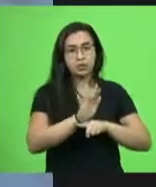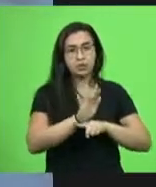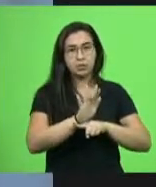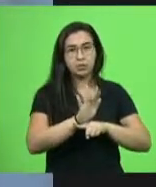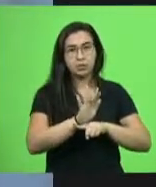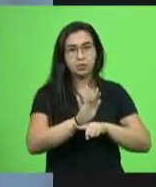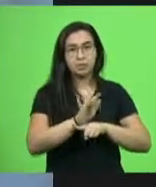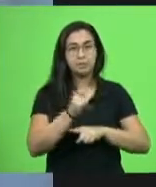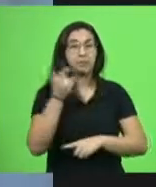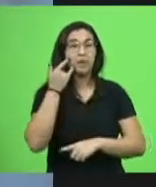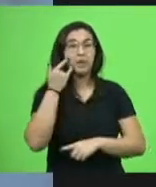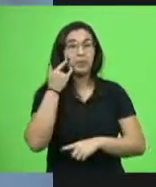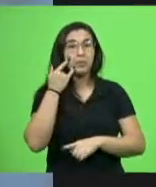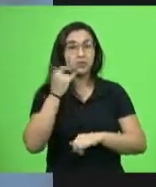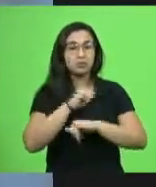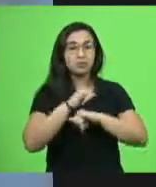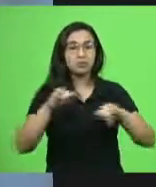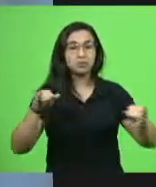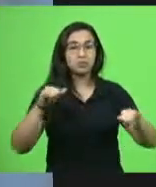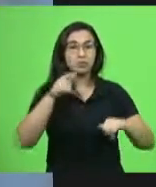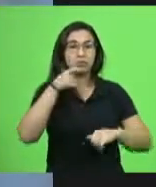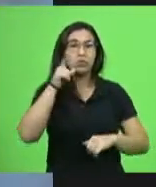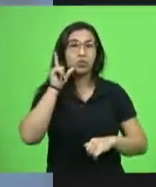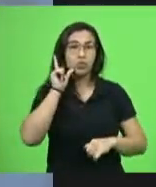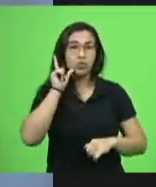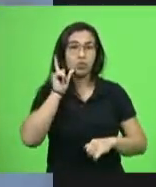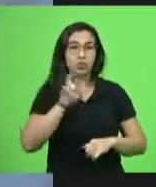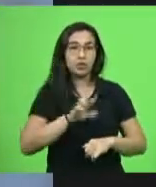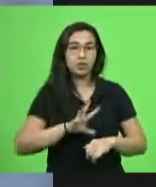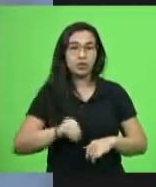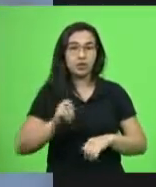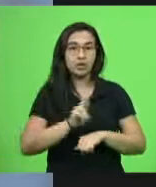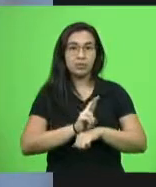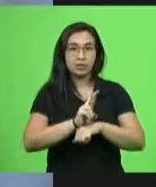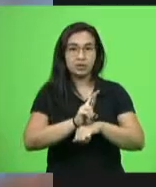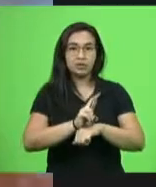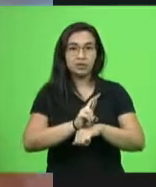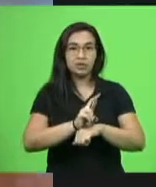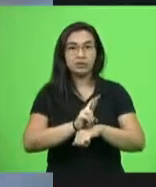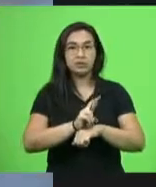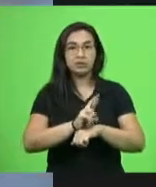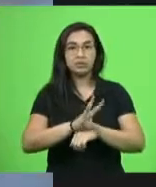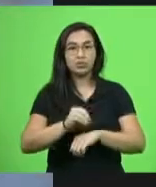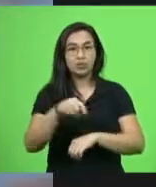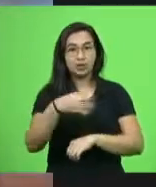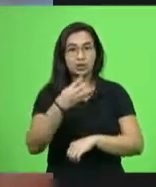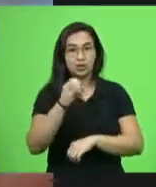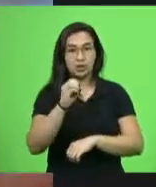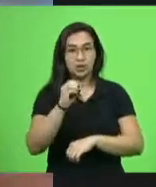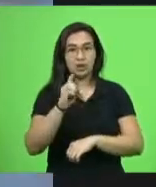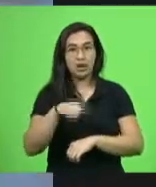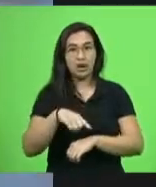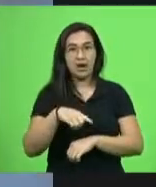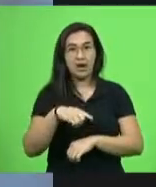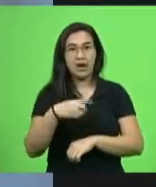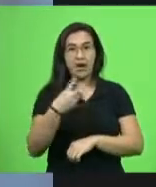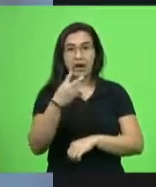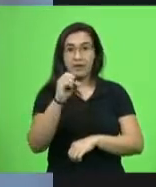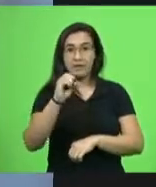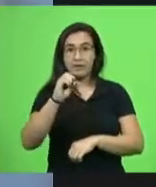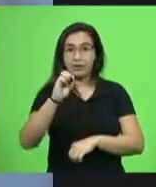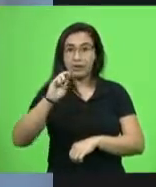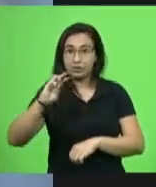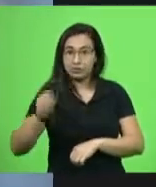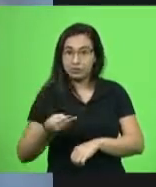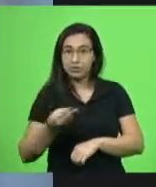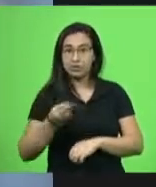Mauro anunciou ontem, em nome de todos, mais 20 milhões. mas quero ficar apenas com as suas últimas